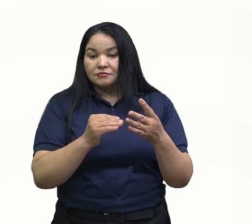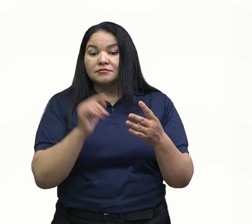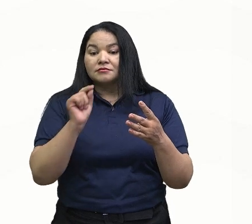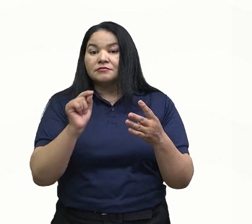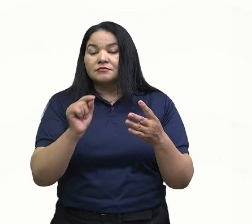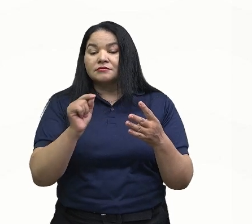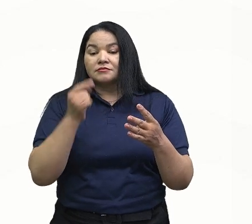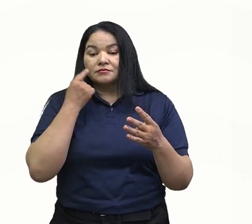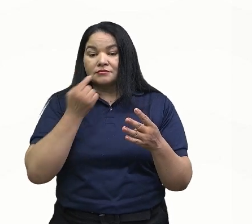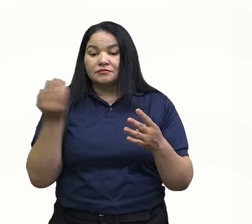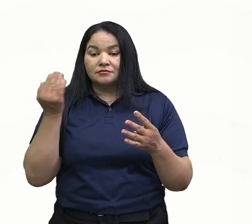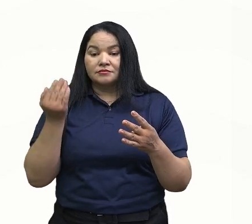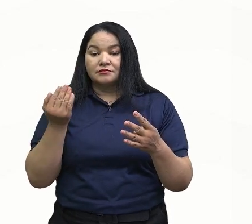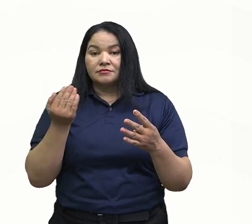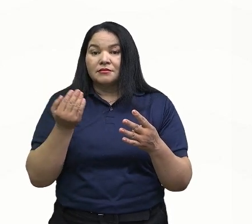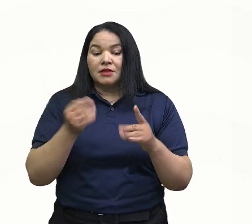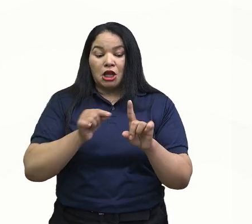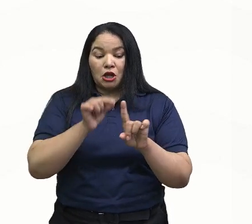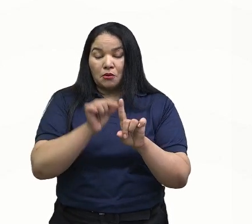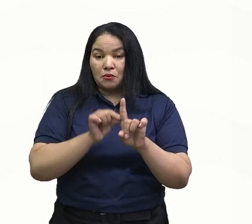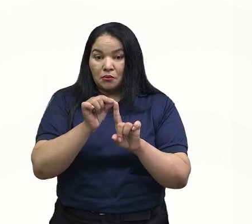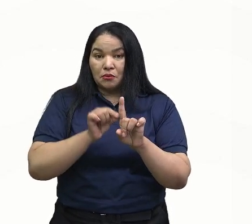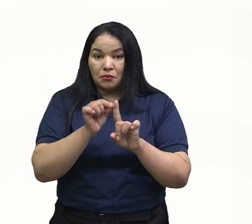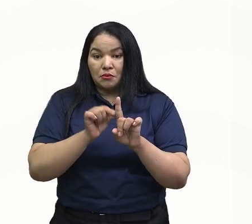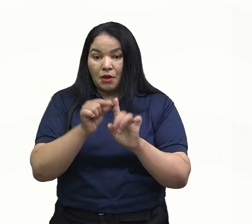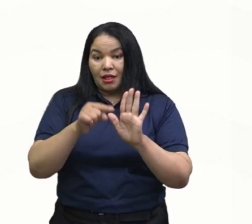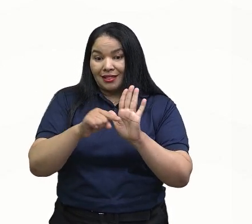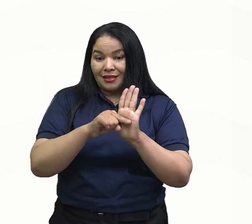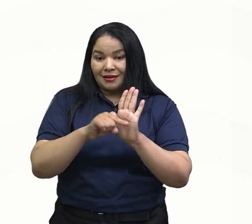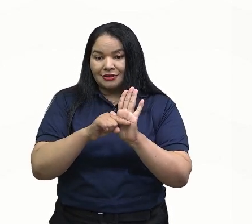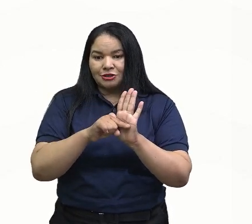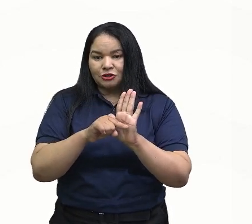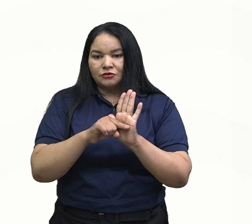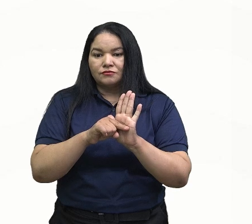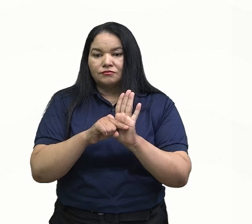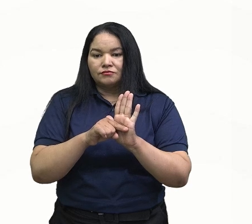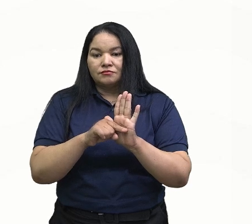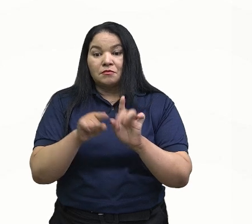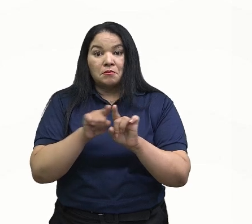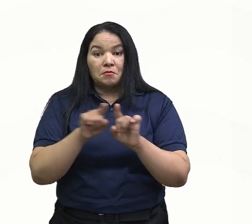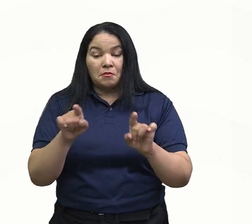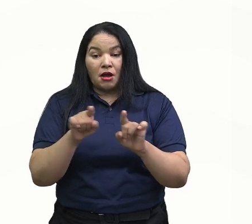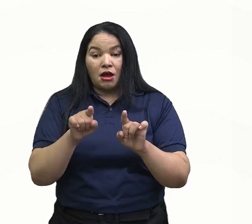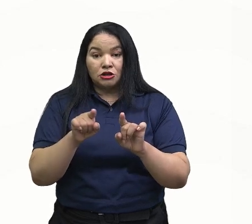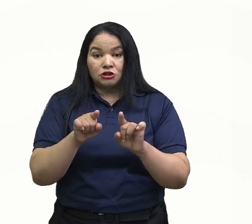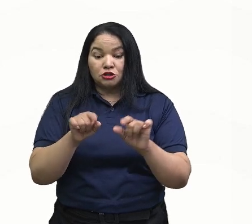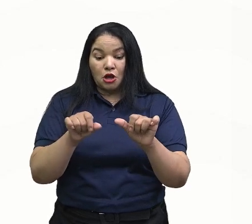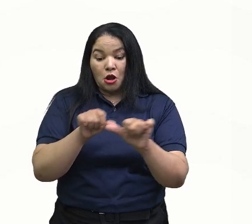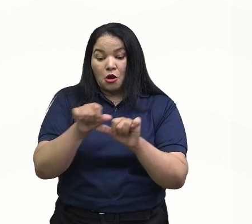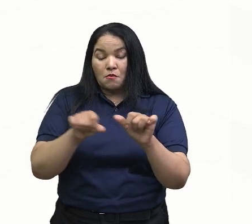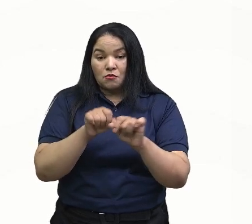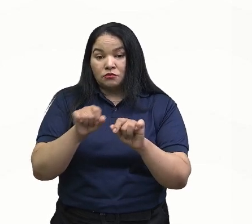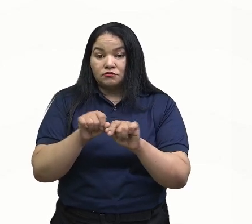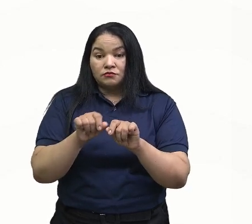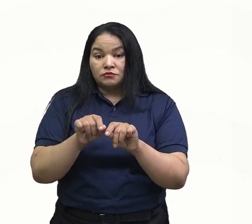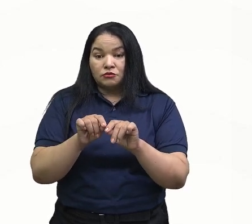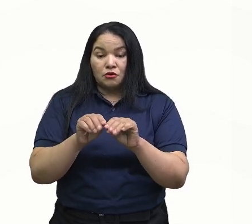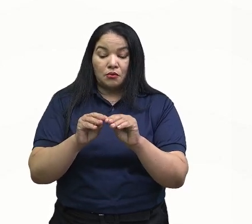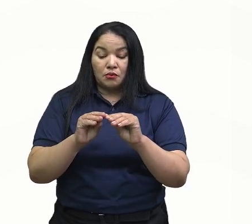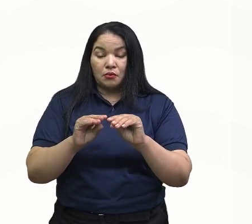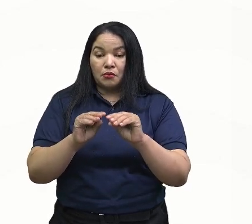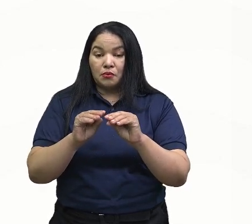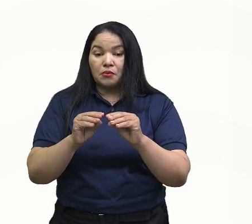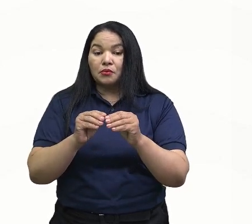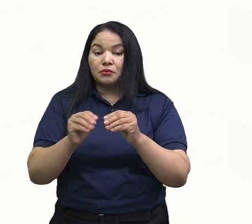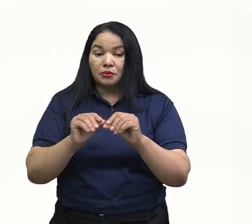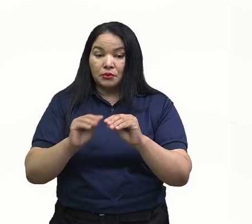é até negativa. Só que o ponto de fusão e o ponto de ebulição,